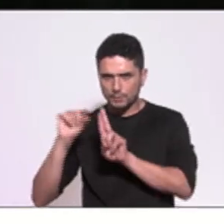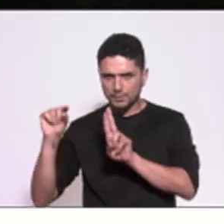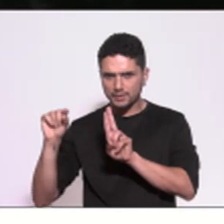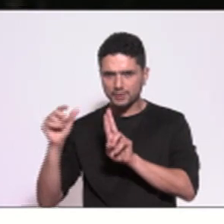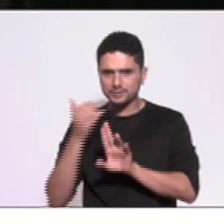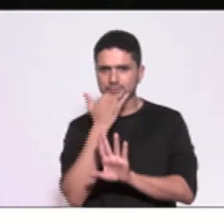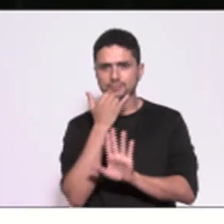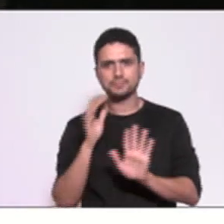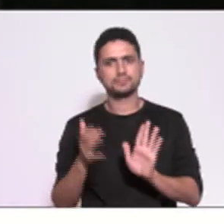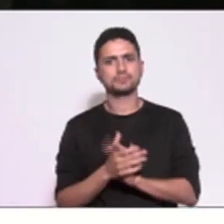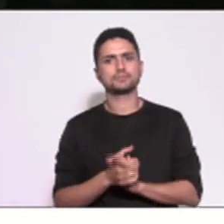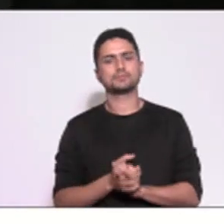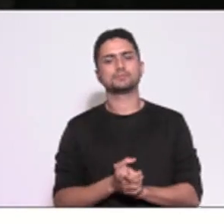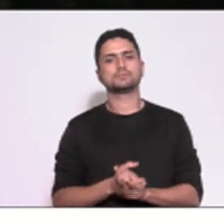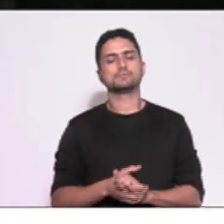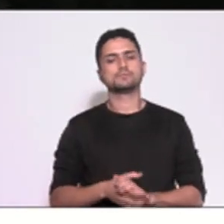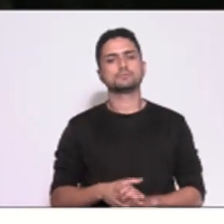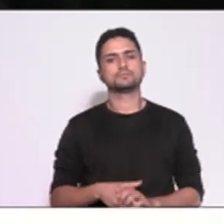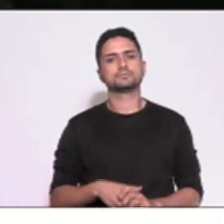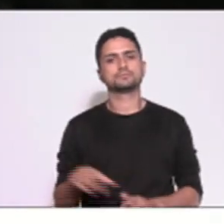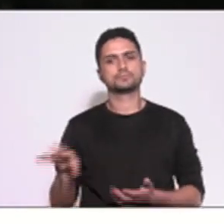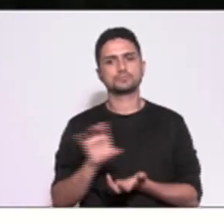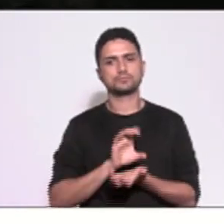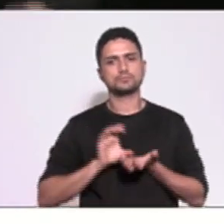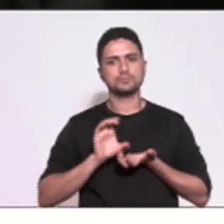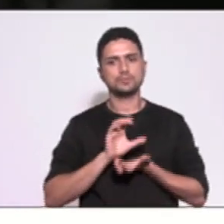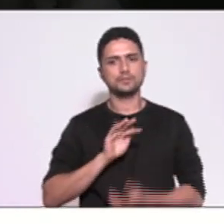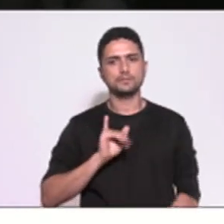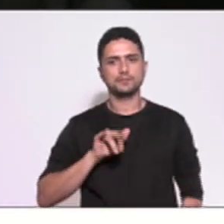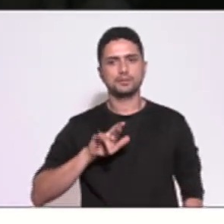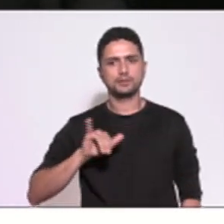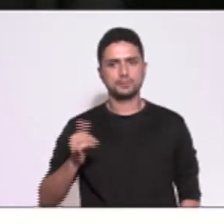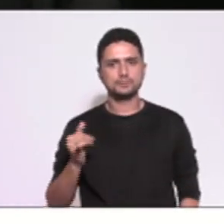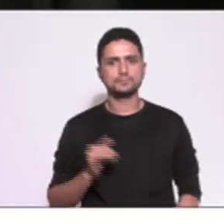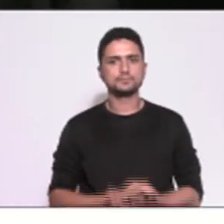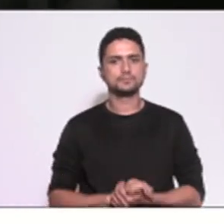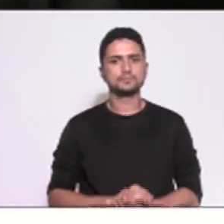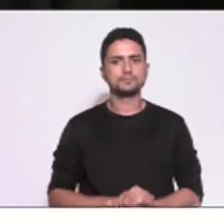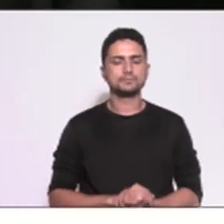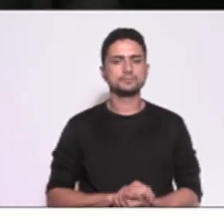Benesbi, conselheira da Federação, da FIERJ.